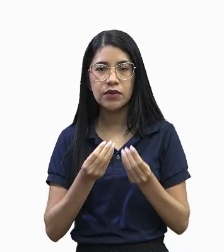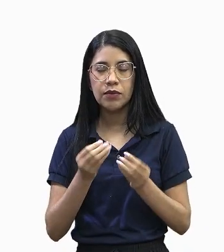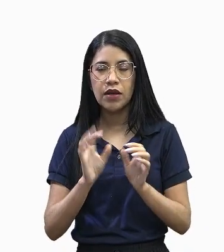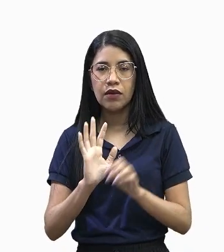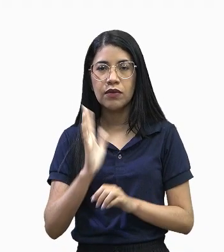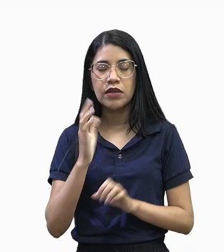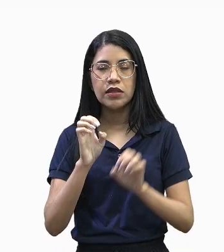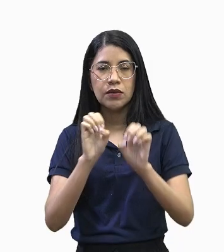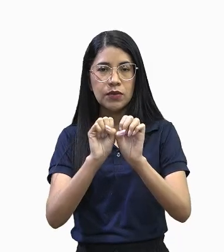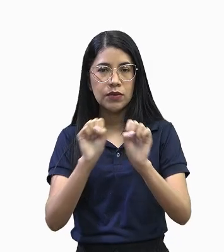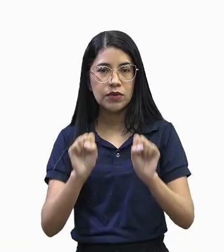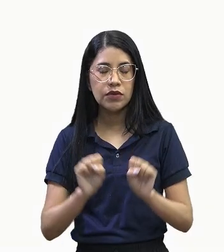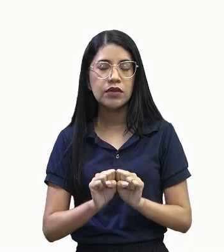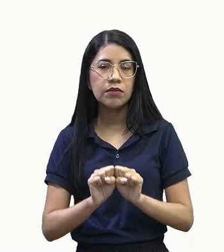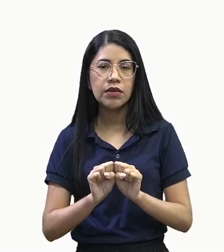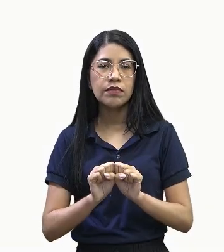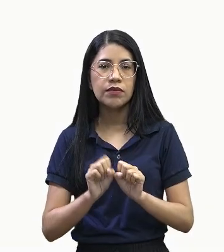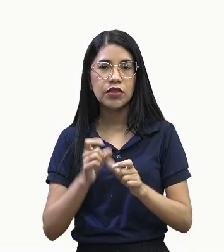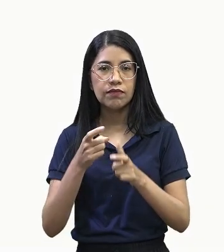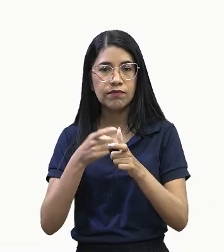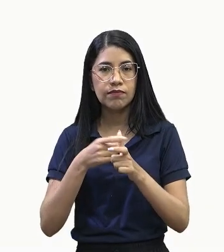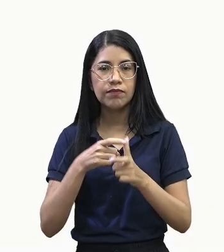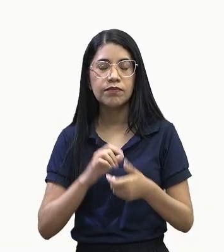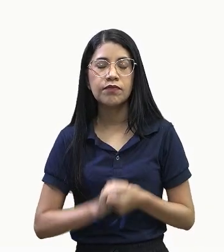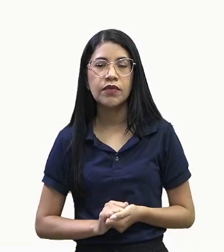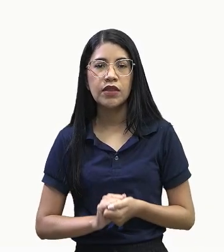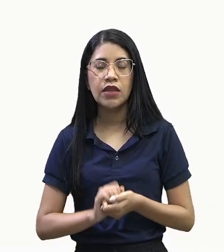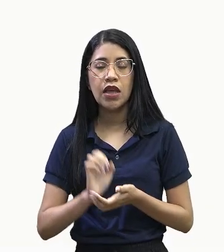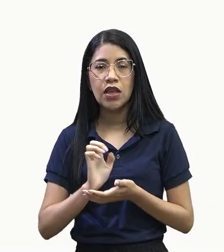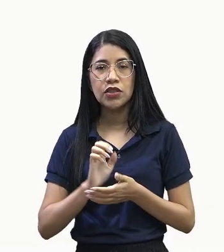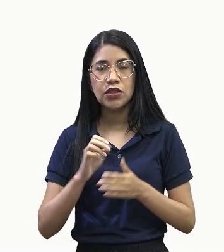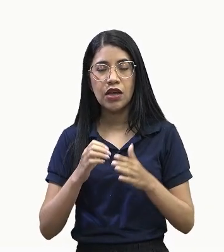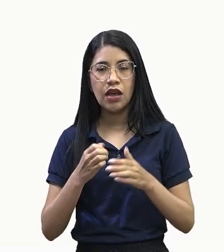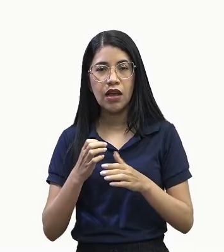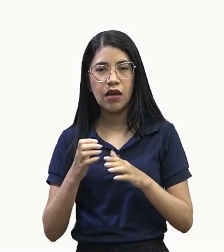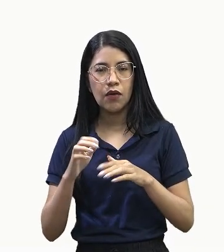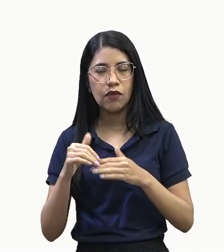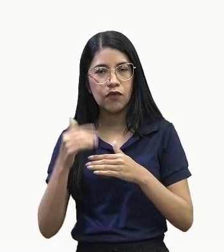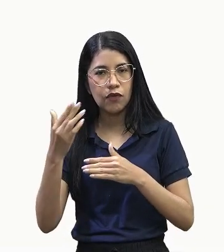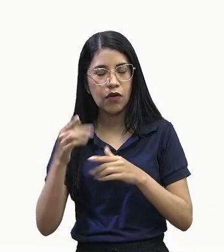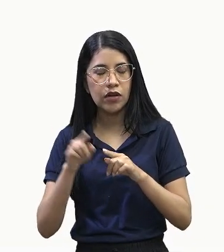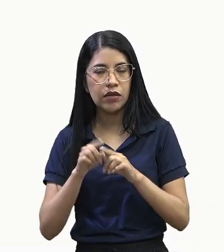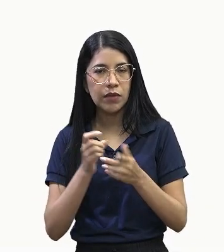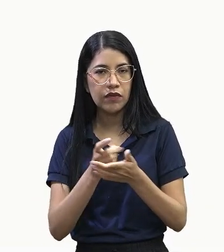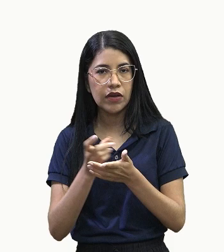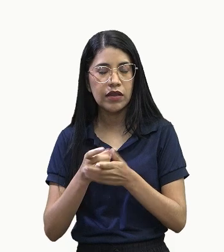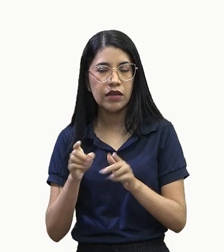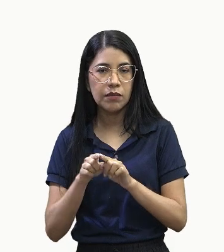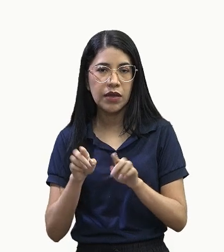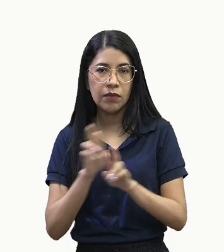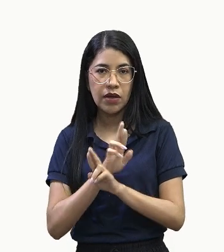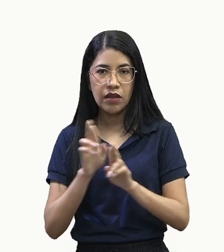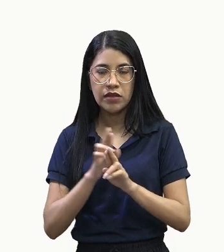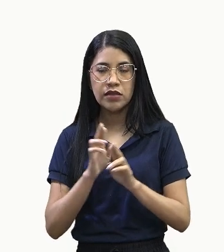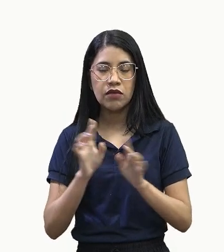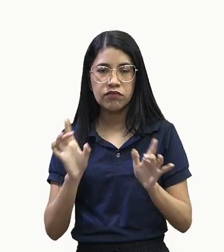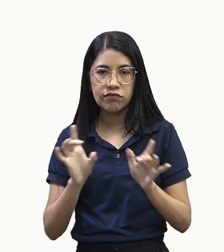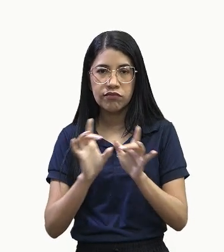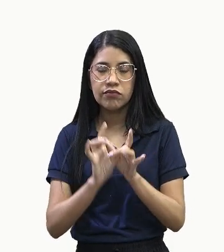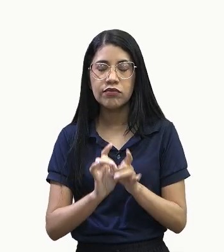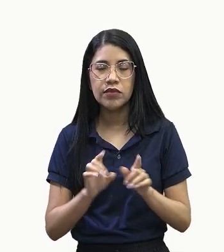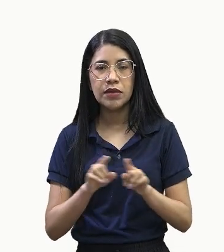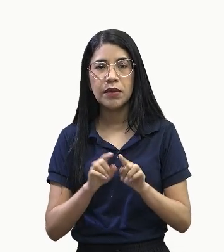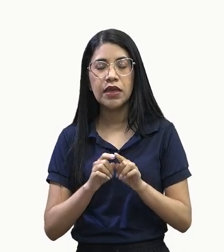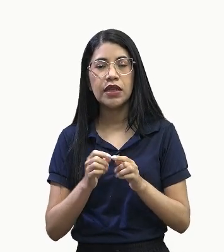de aviamento. Vamos lá. Mercado exterior tinha uma relação direta com as casas aviadoras, tá, galera? Que